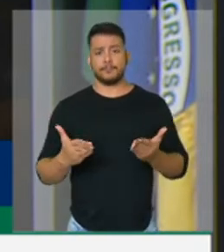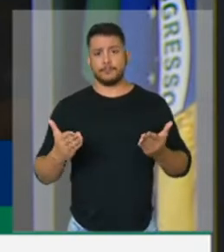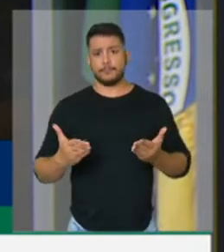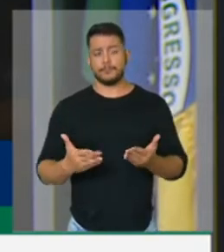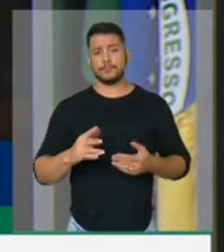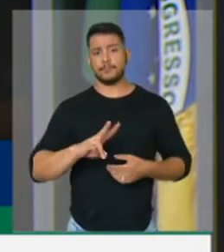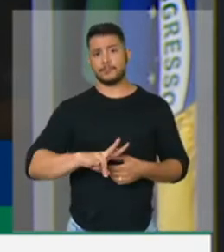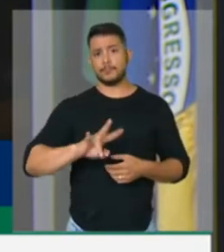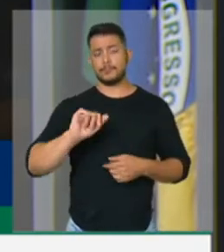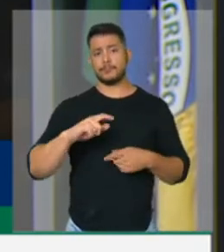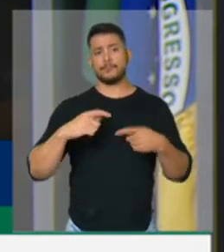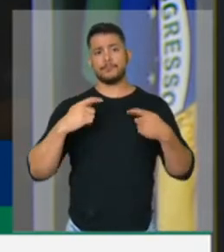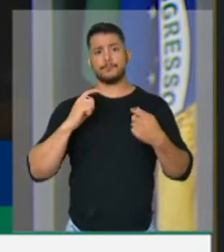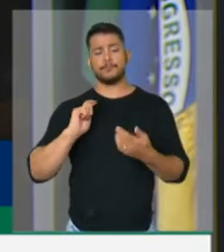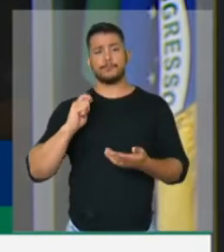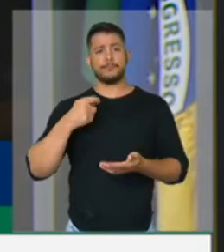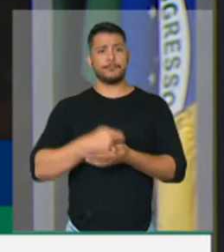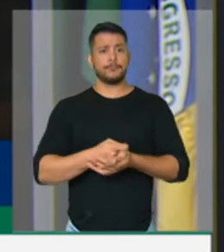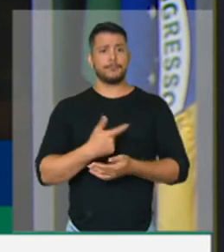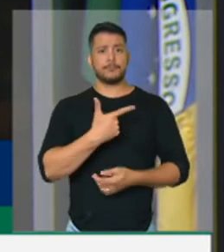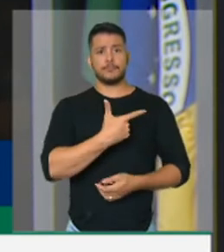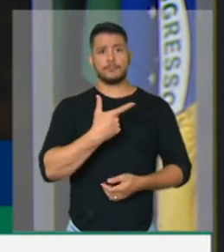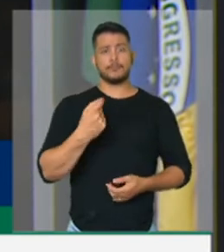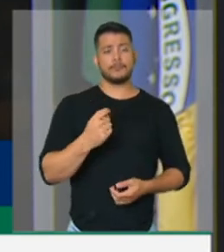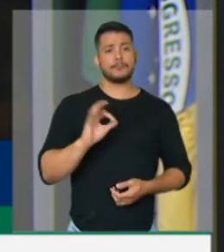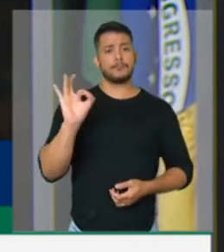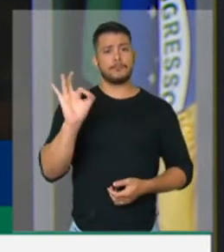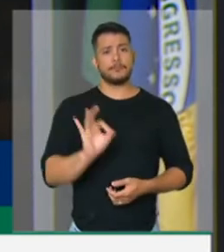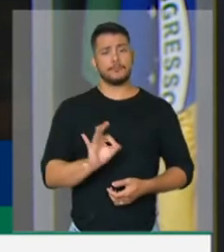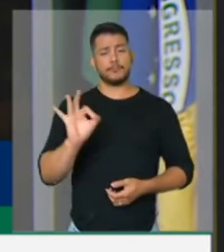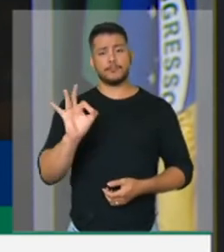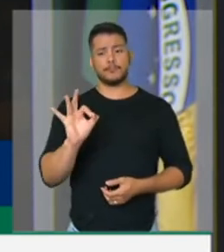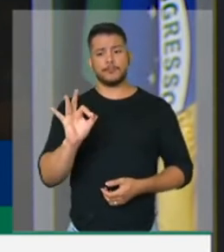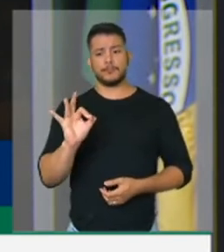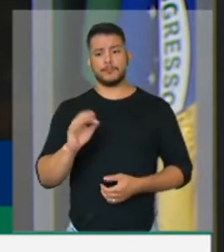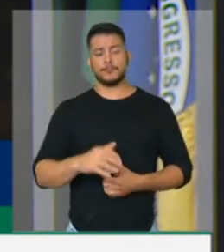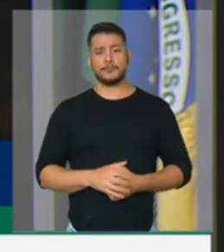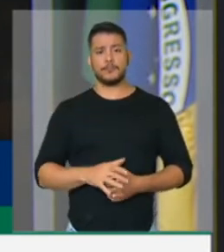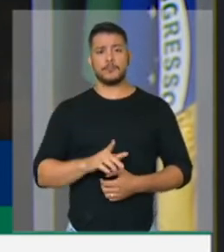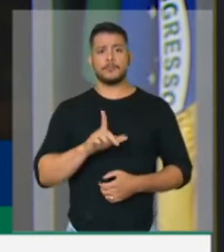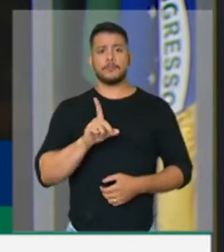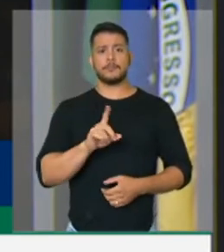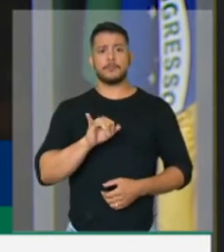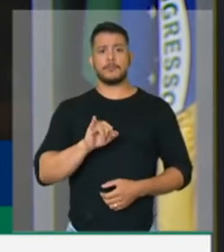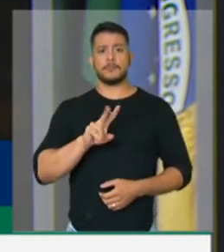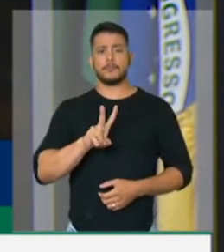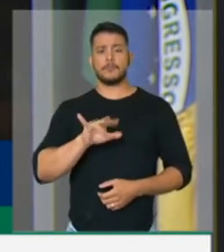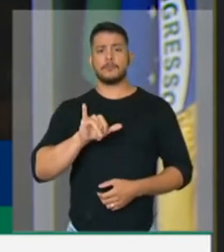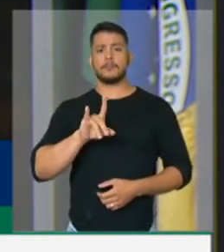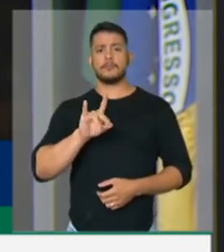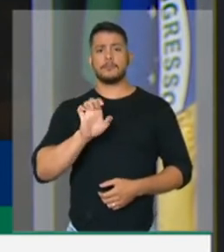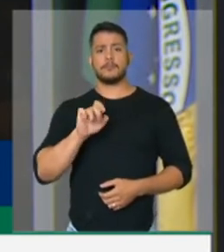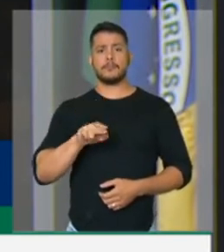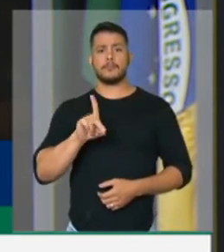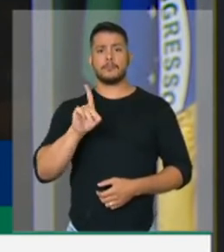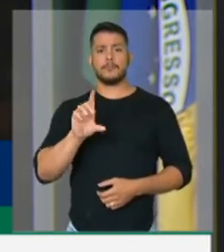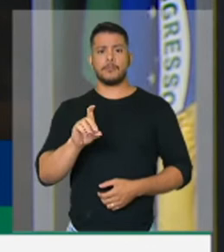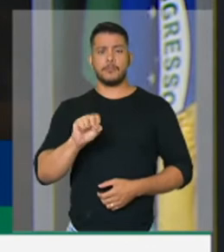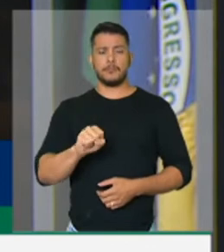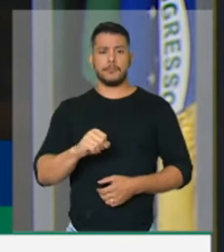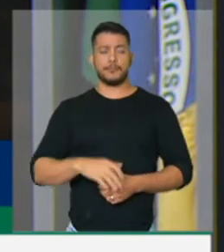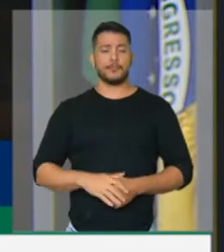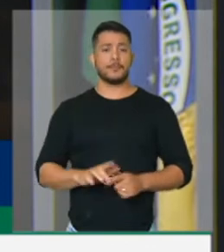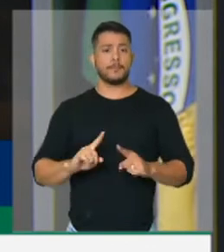ter que pagar 20% sobre os dividendos, sendo que a maioria